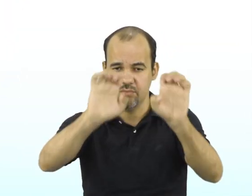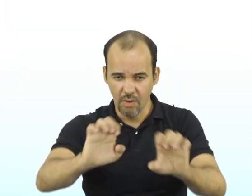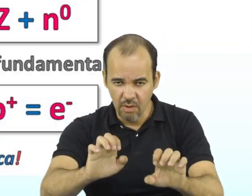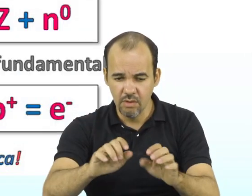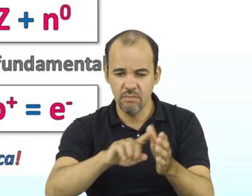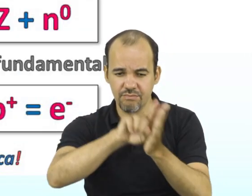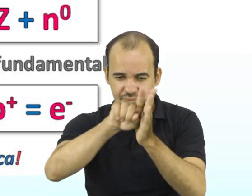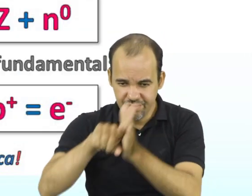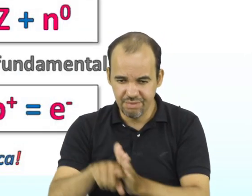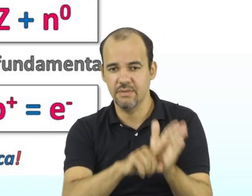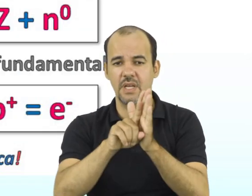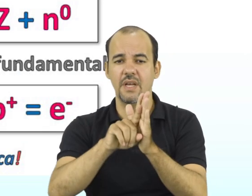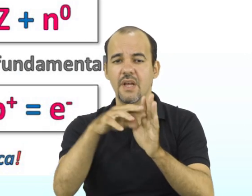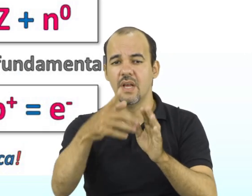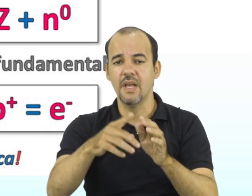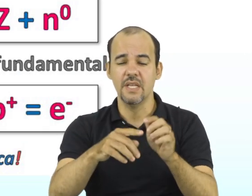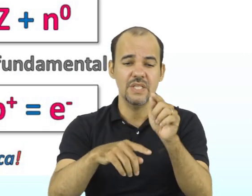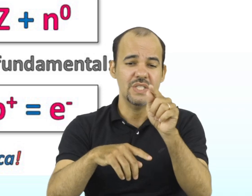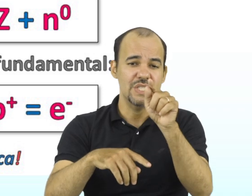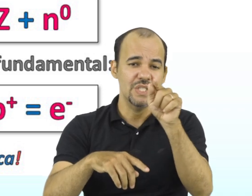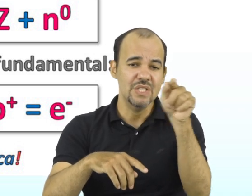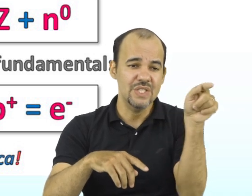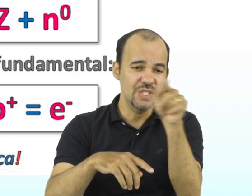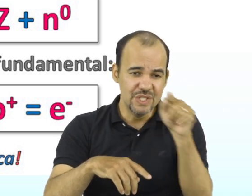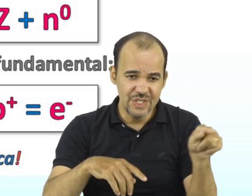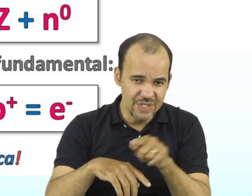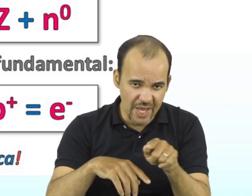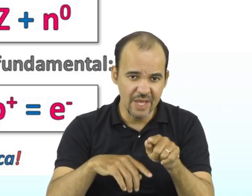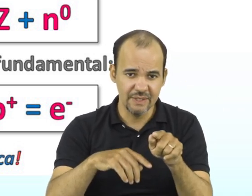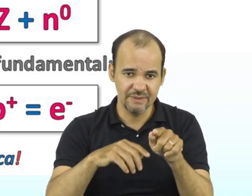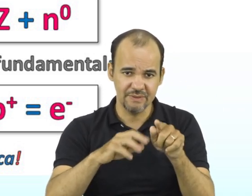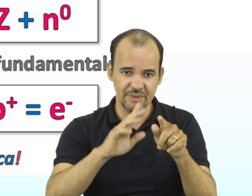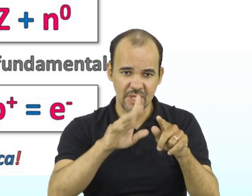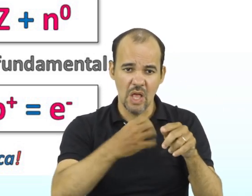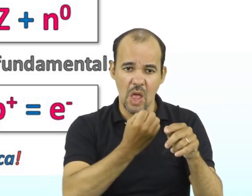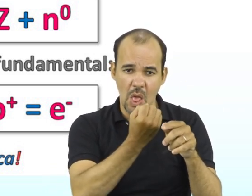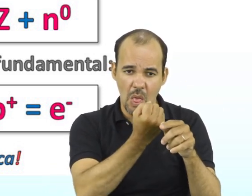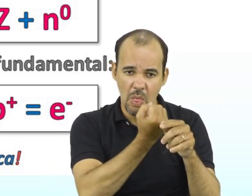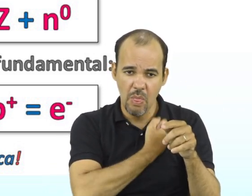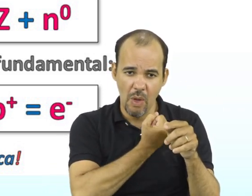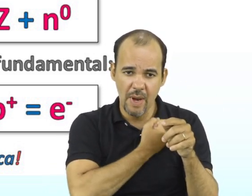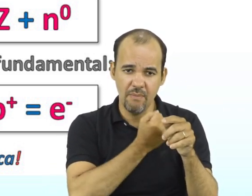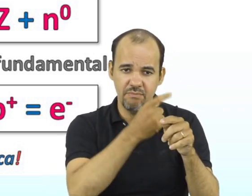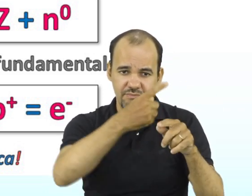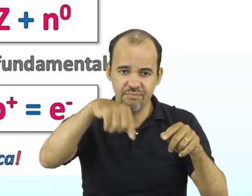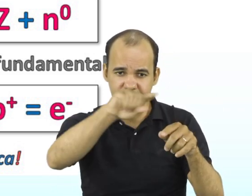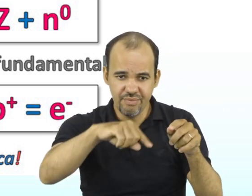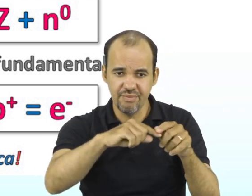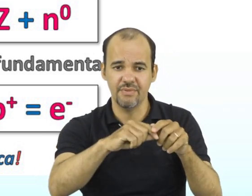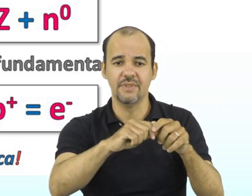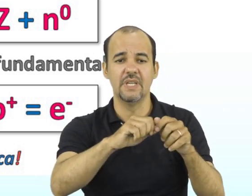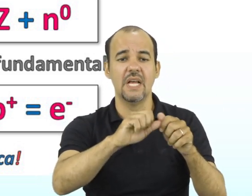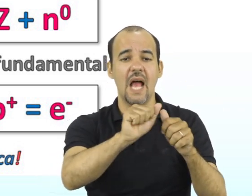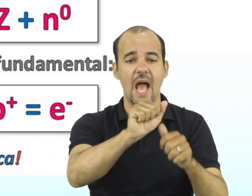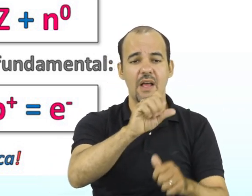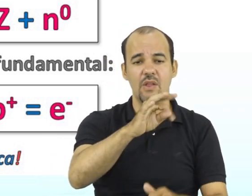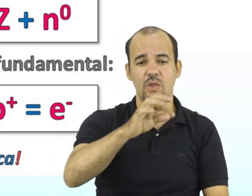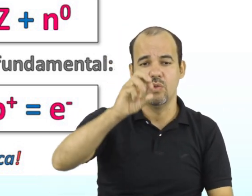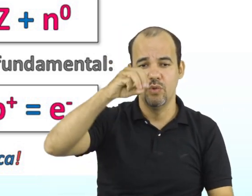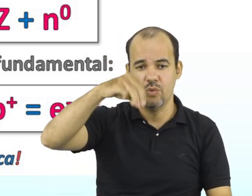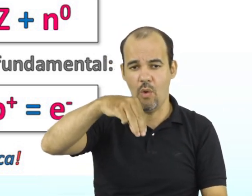cá. Z, o número atômico, na realidade, nada mais, nada menos,